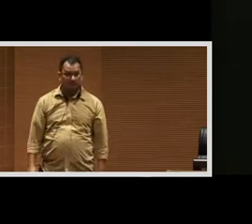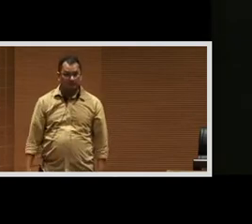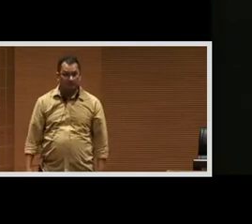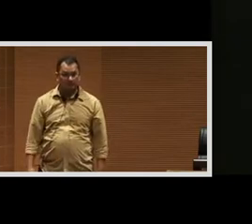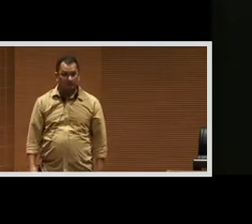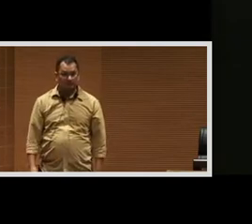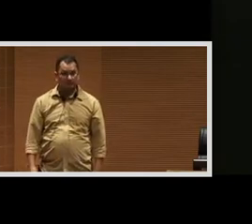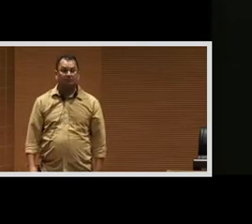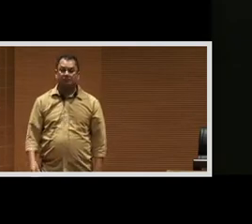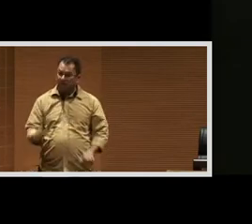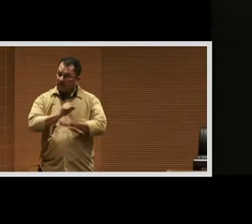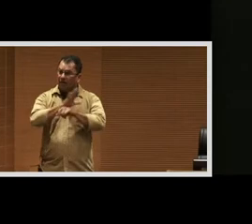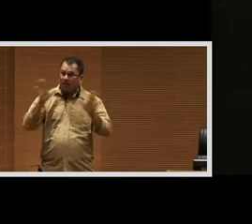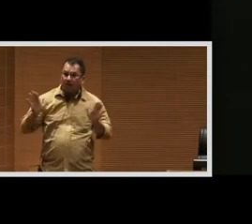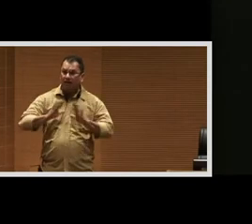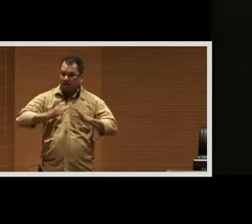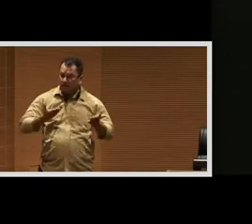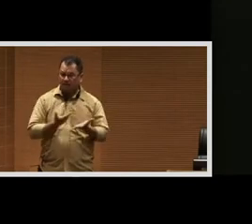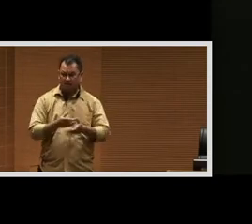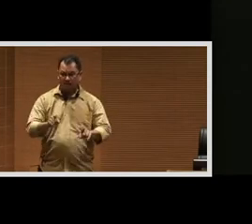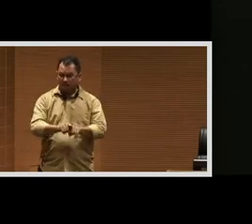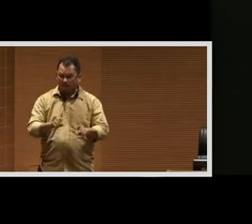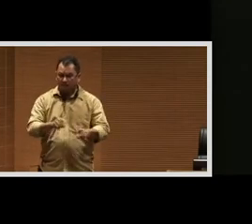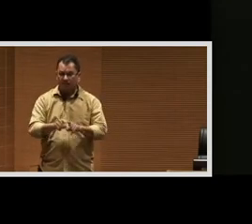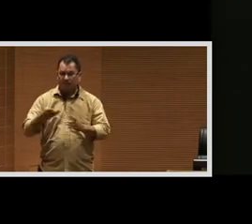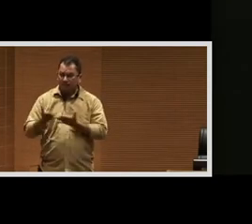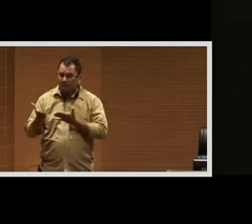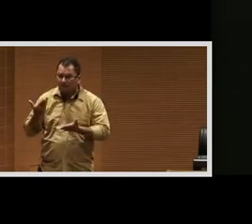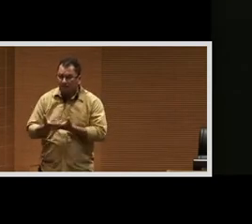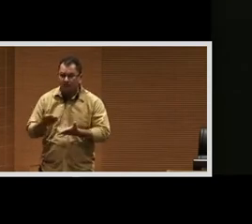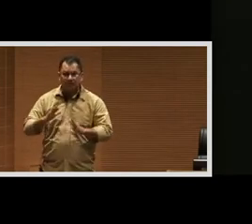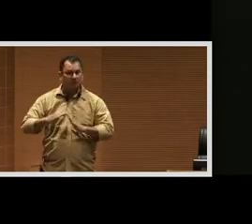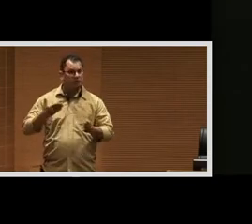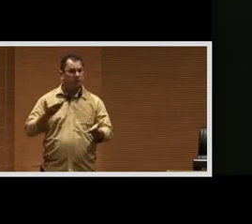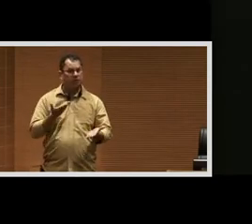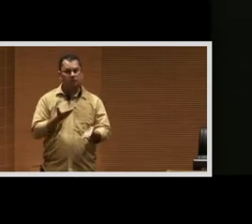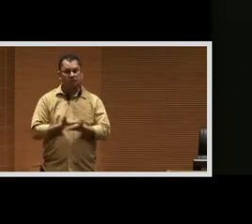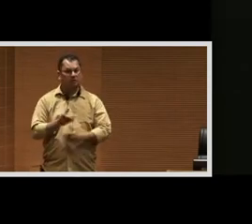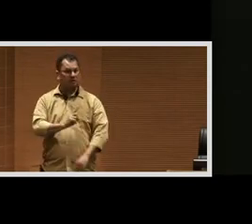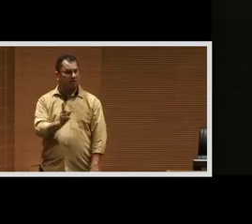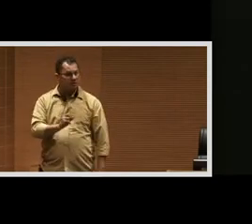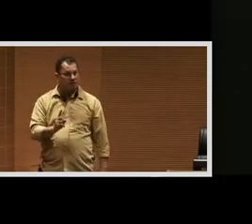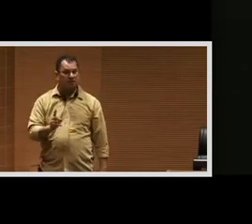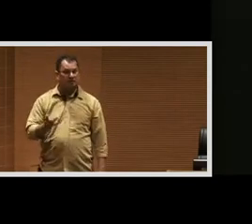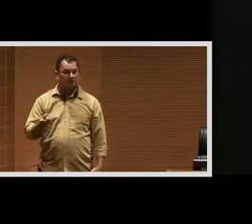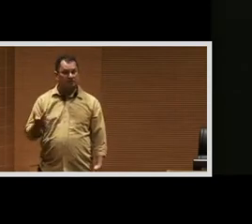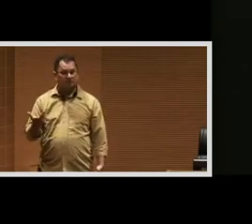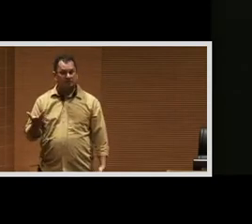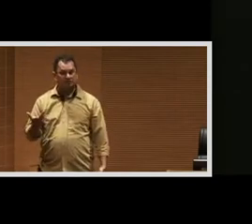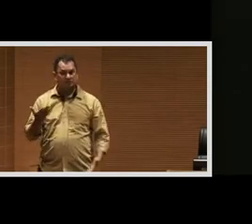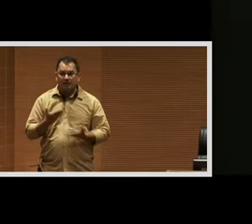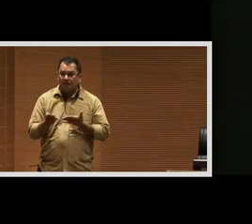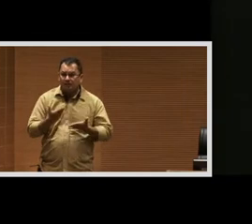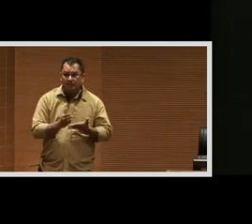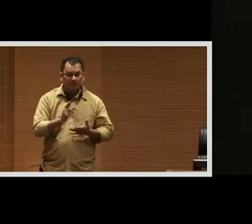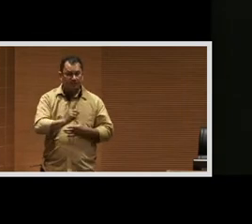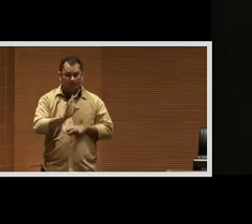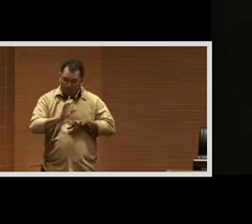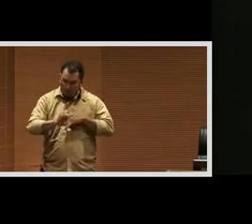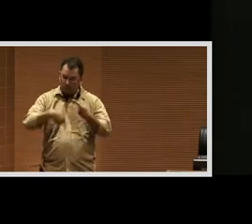Aliás, vamos ter claro também que a escola também não é fracasso escolar, hein, gente? Não é fracasso da política educacional, é